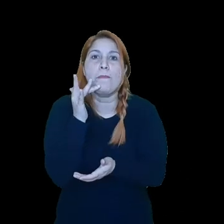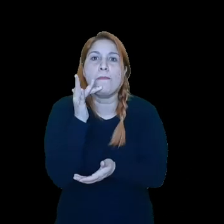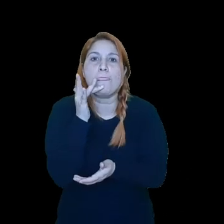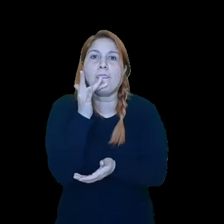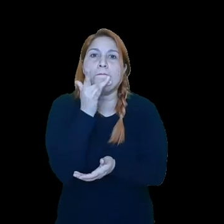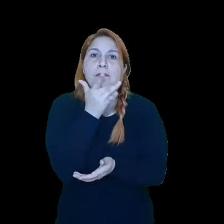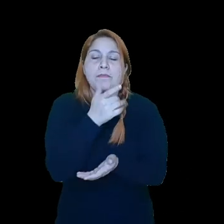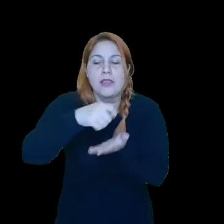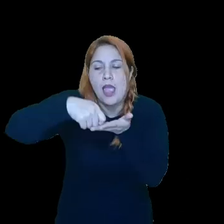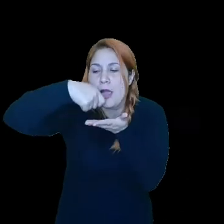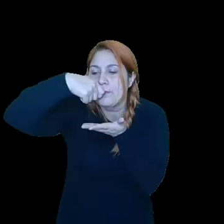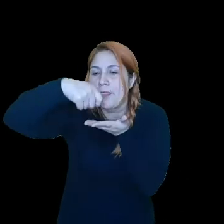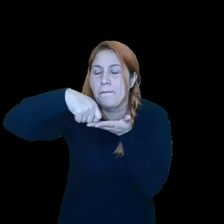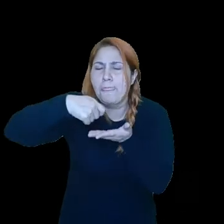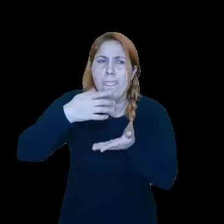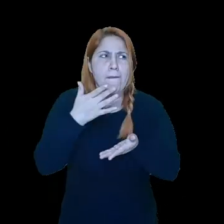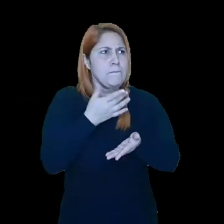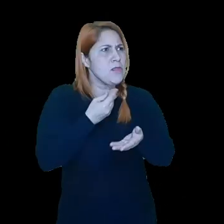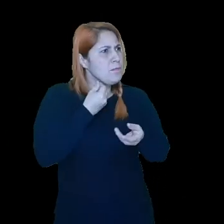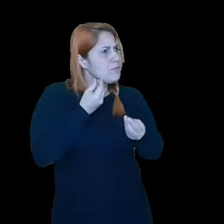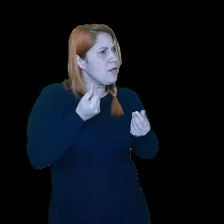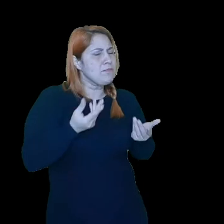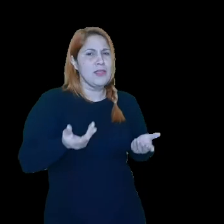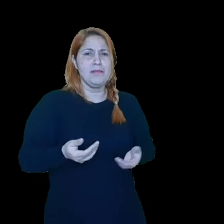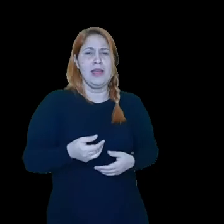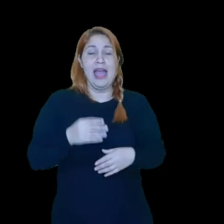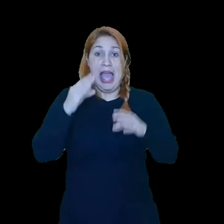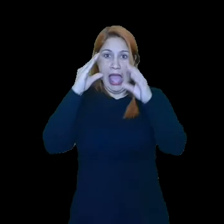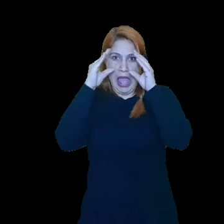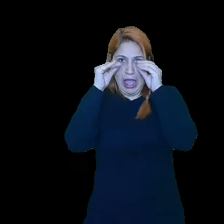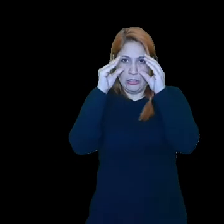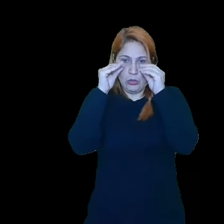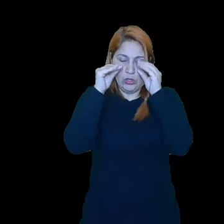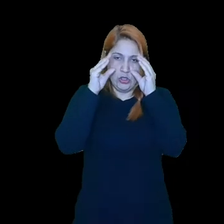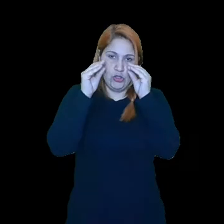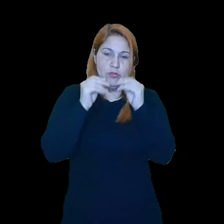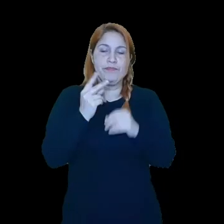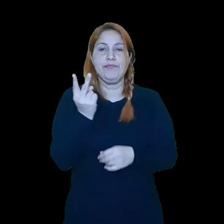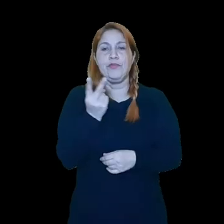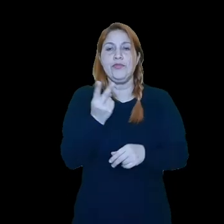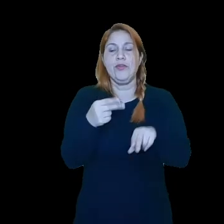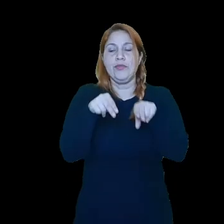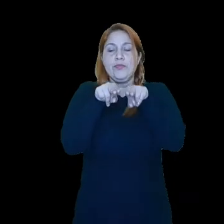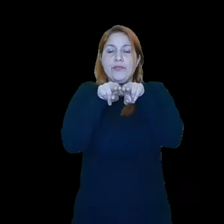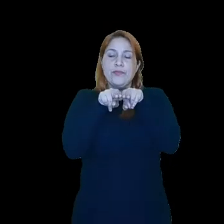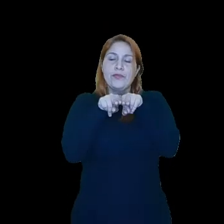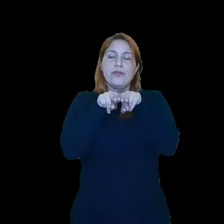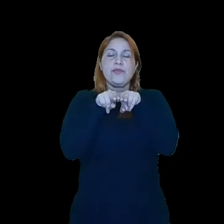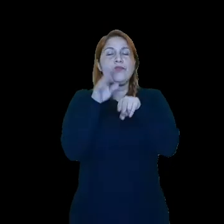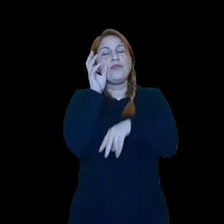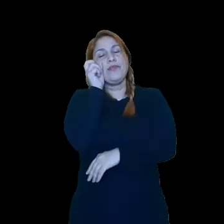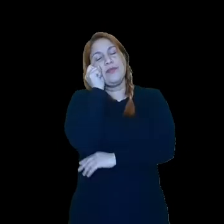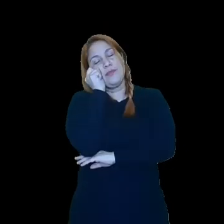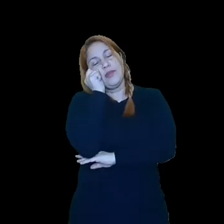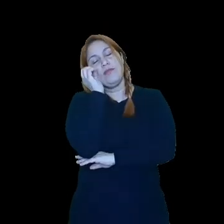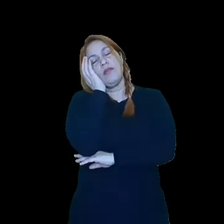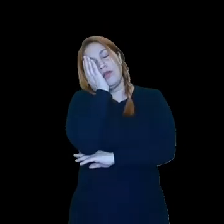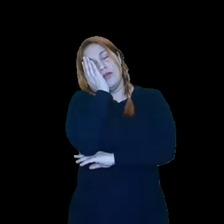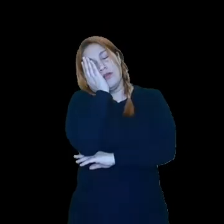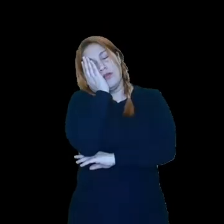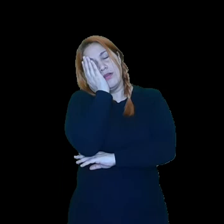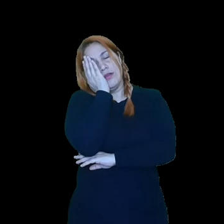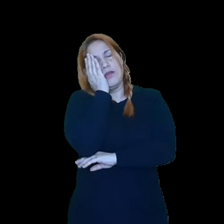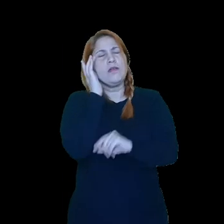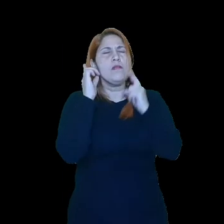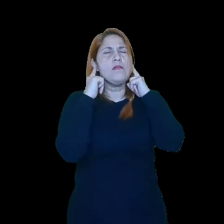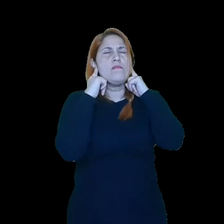mesma noite, enquanto Maria Angola e o marido dormiam, escutaram-se uns gemidos nas redondezas.